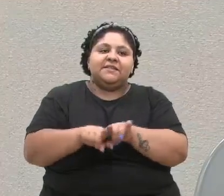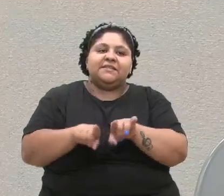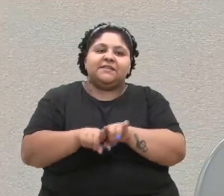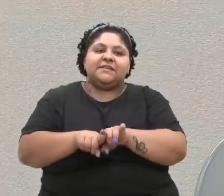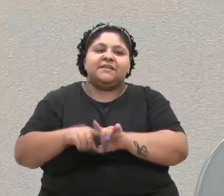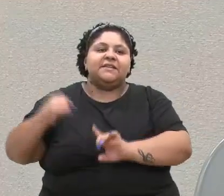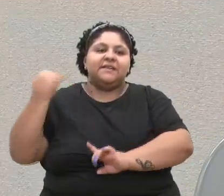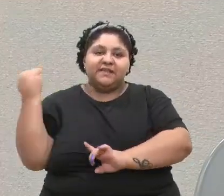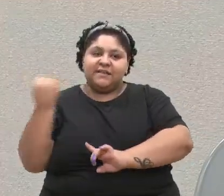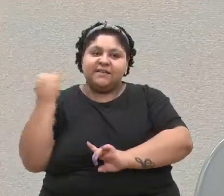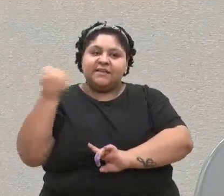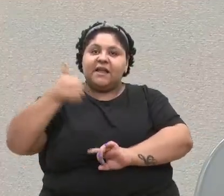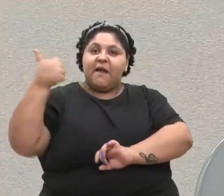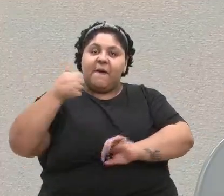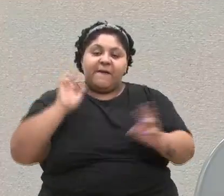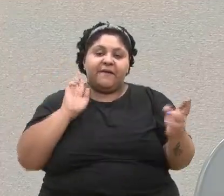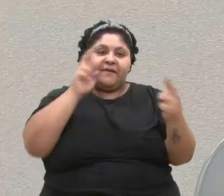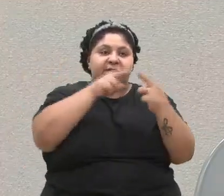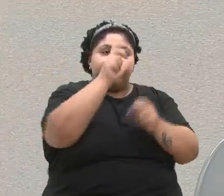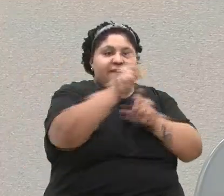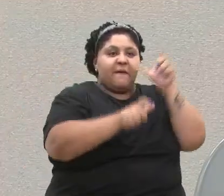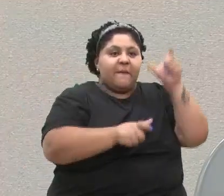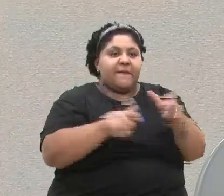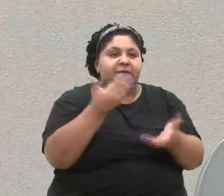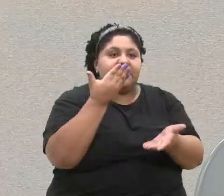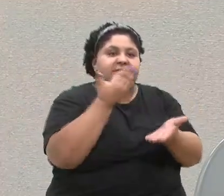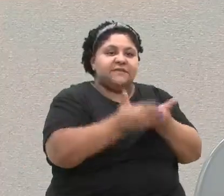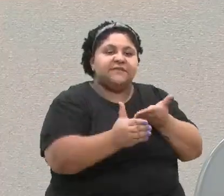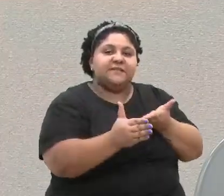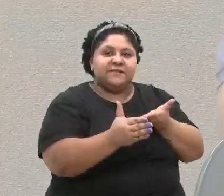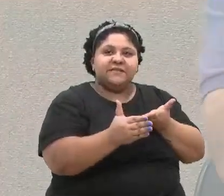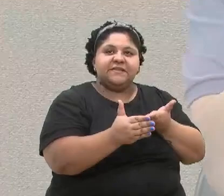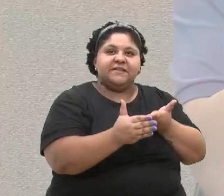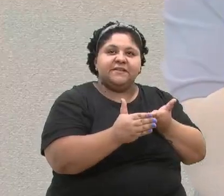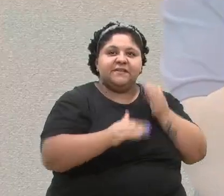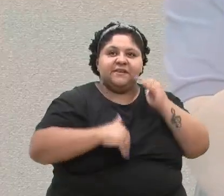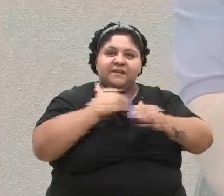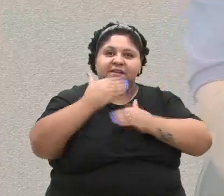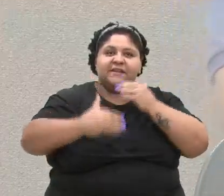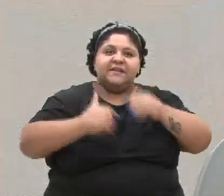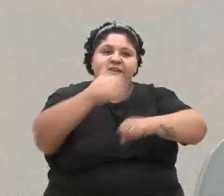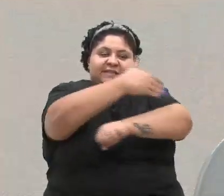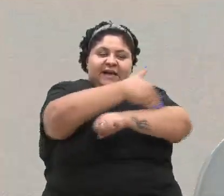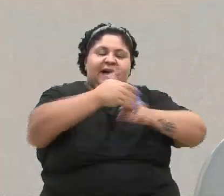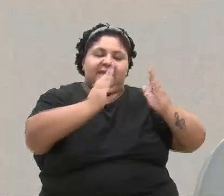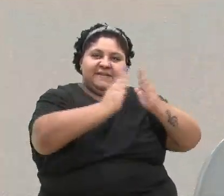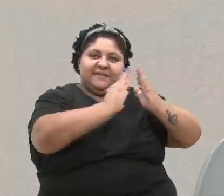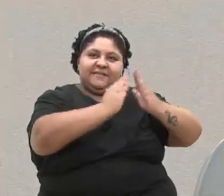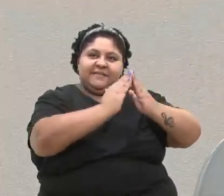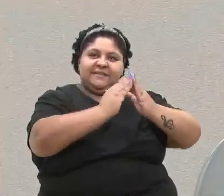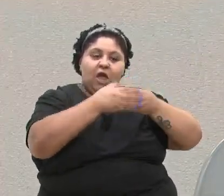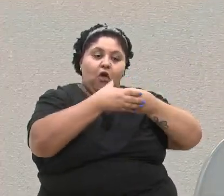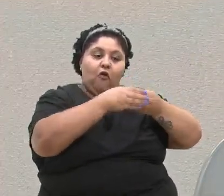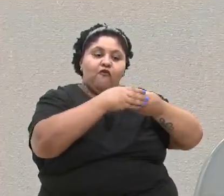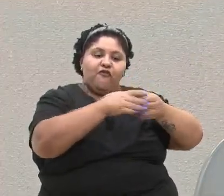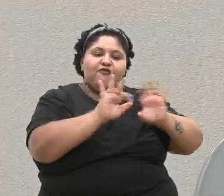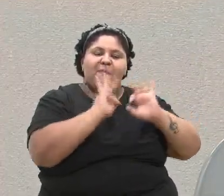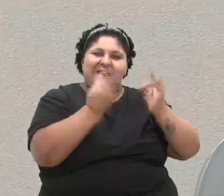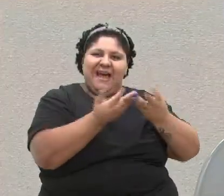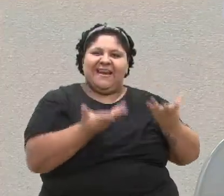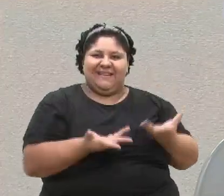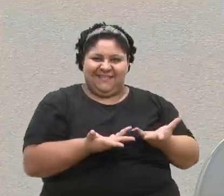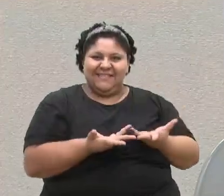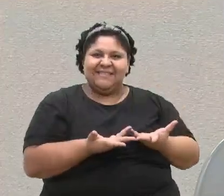importante, de fato é a primeira referência que as pessoas perdem quando elas estão em situação de rua, é o convívio familiar. É o convívio